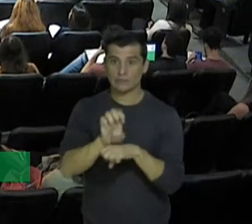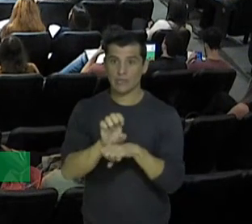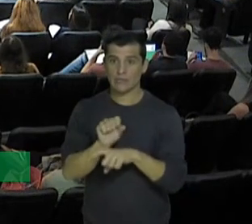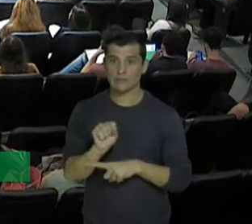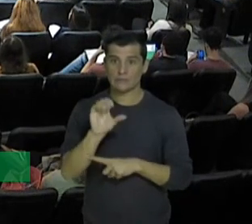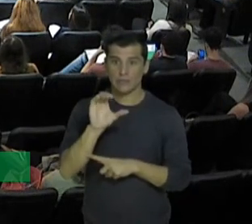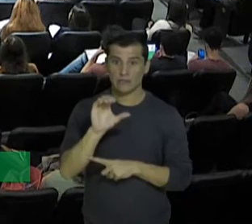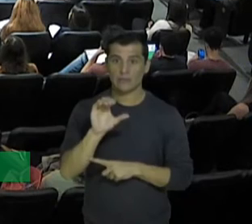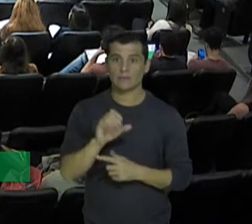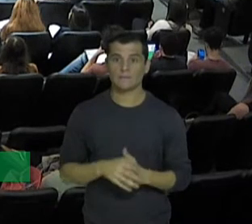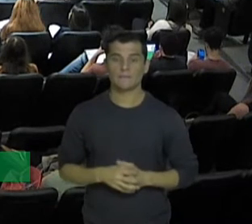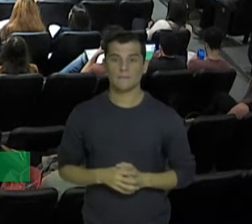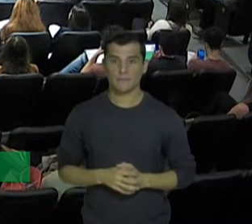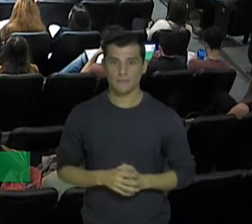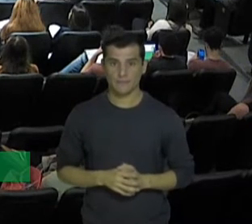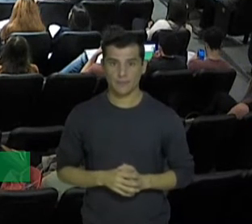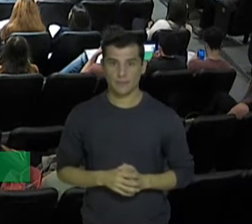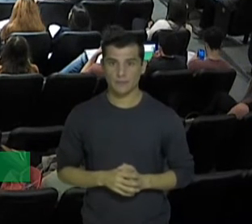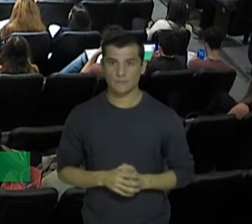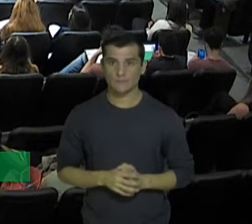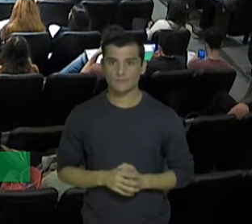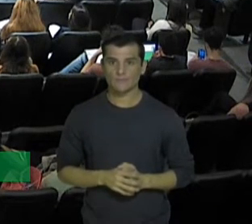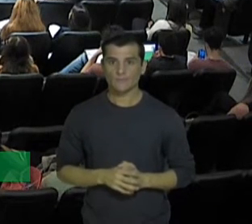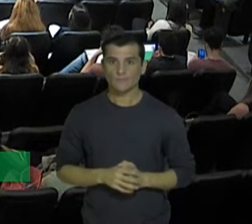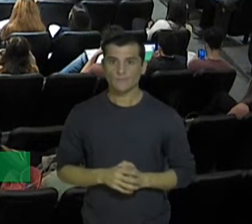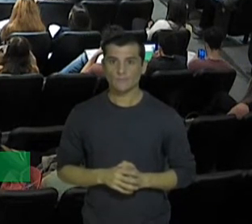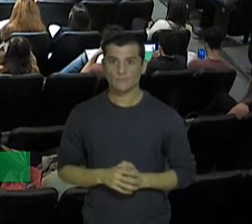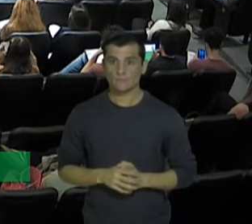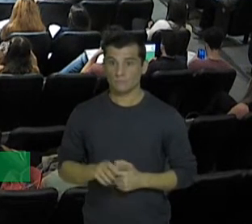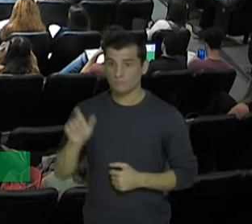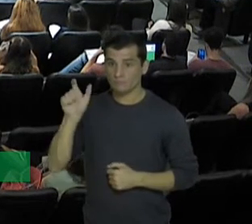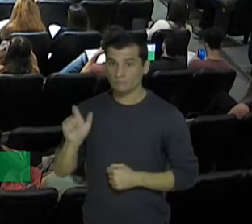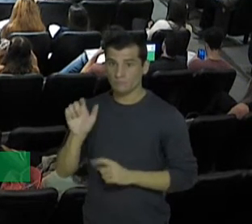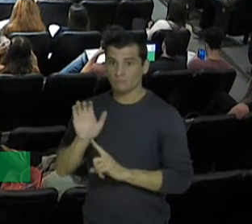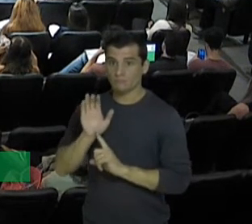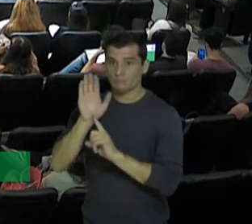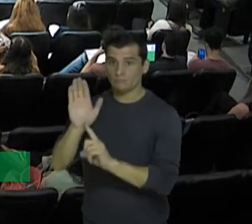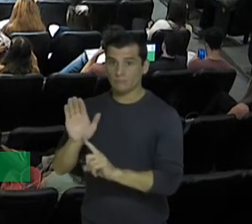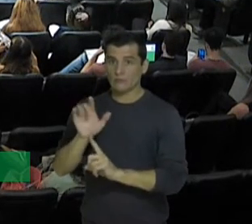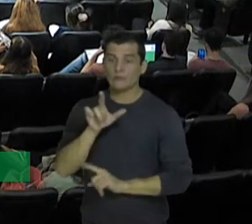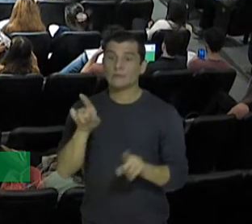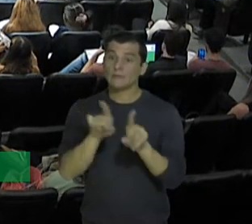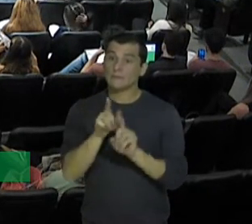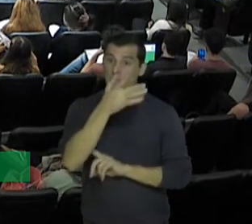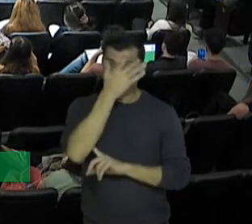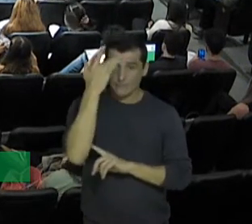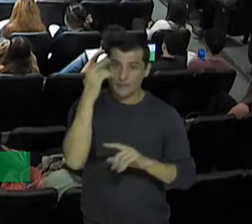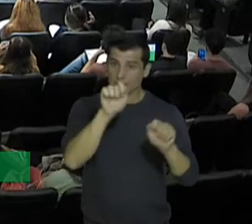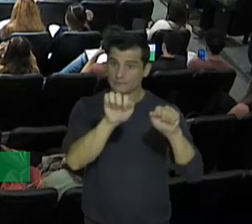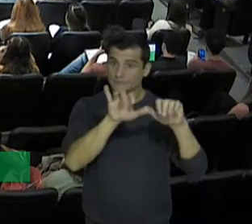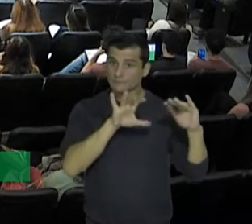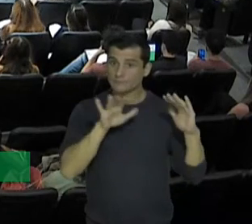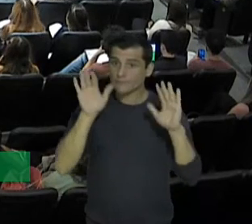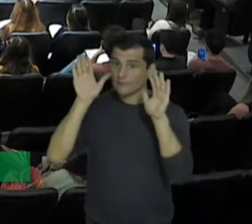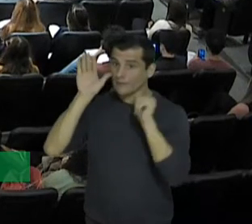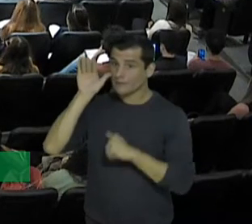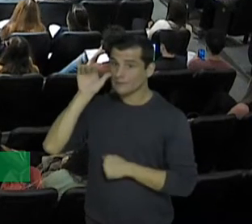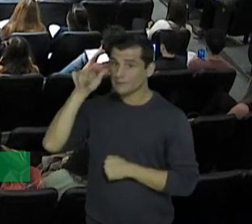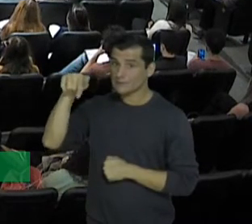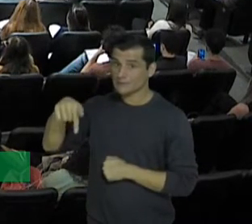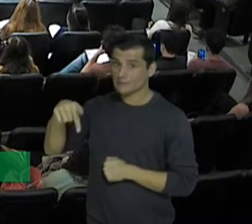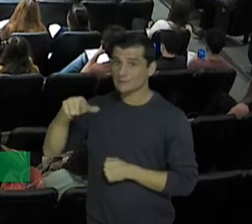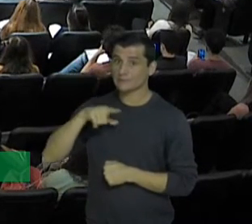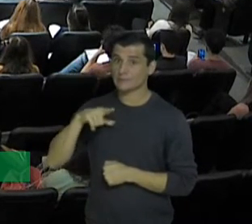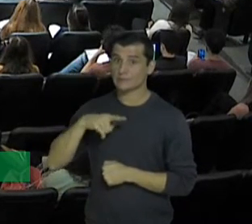Catarina perdão Deputado me permite também apresent nossa plateia que asse também em casao Senor deput